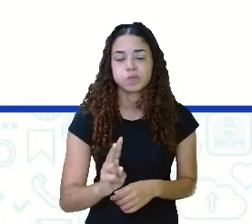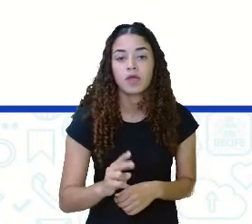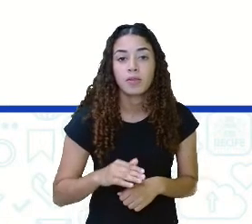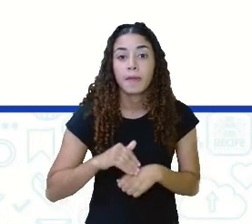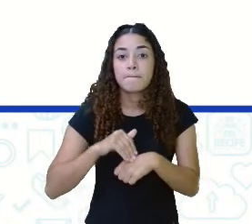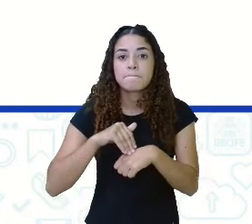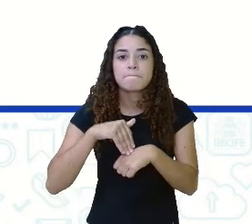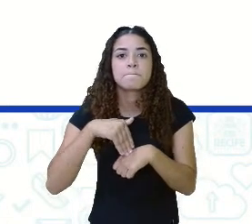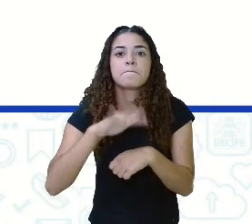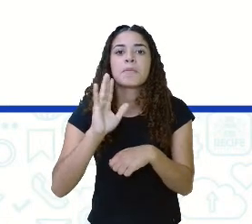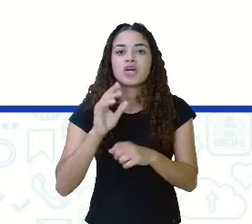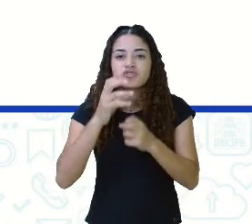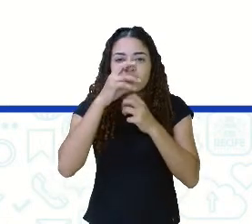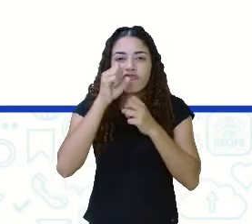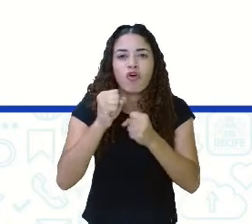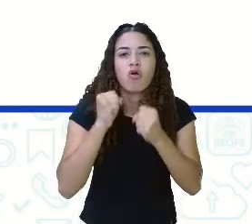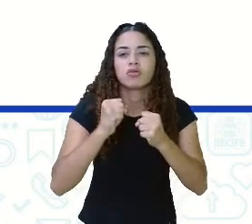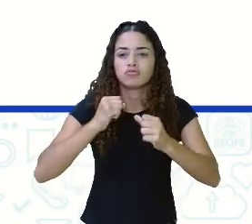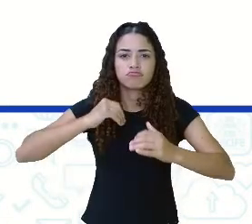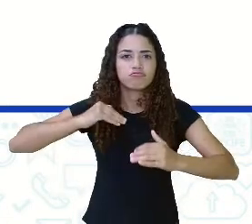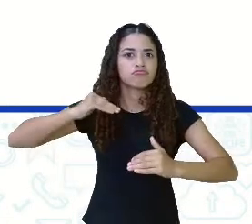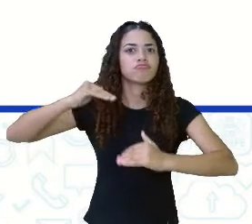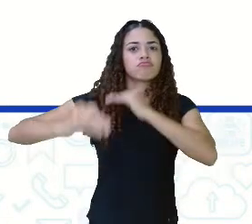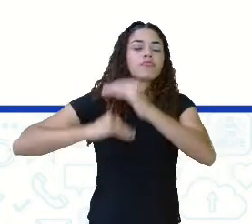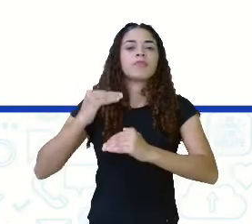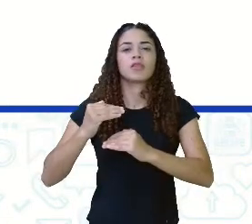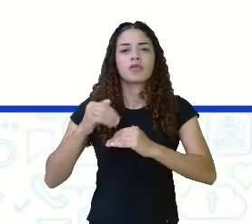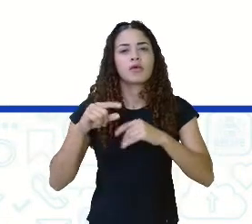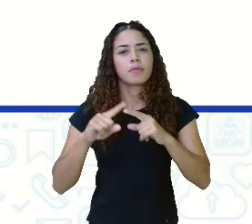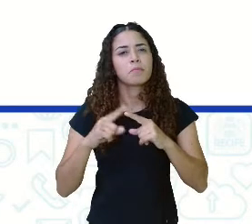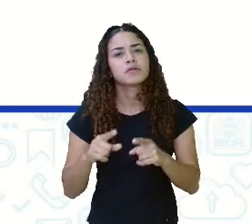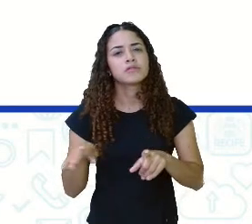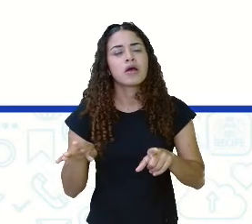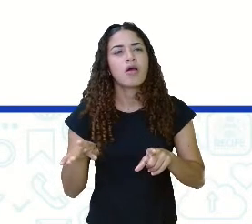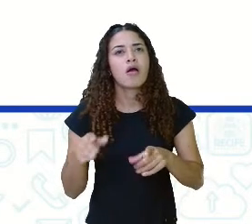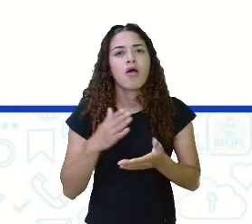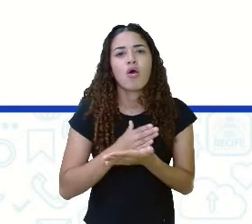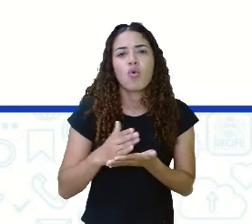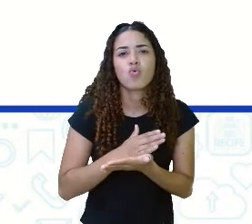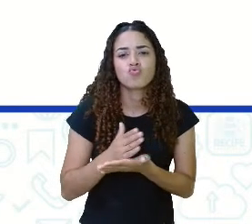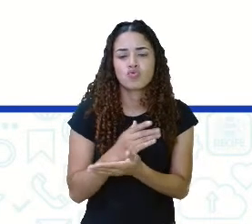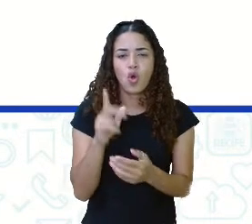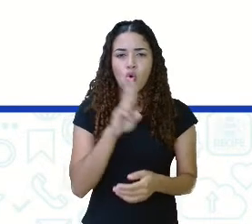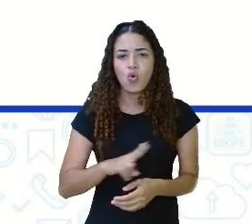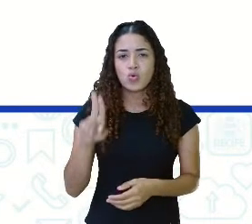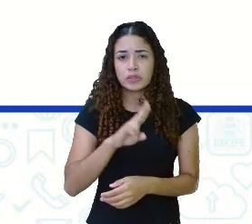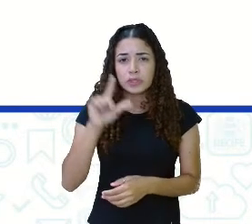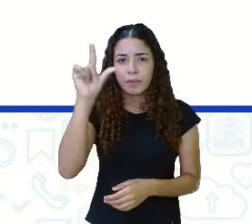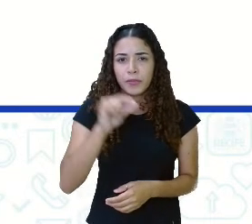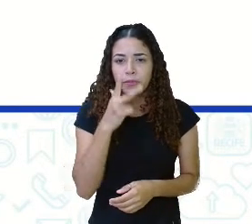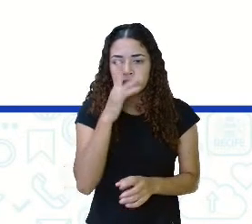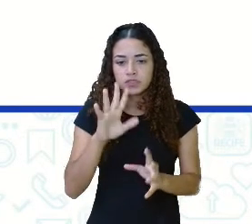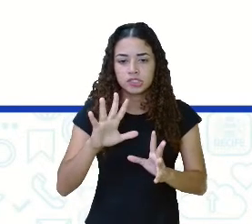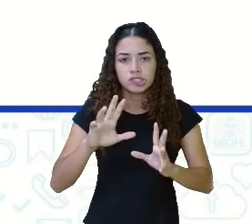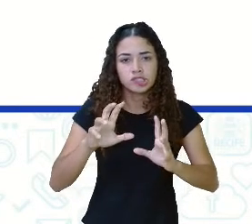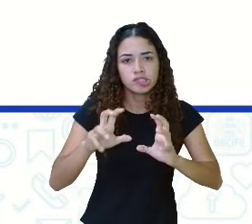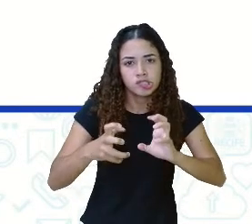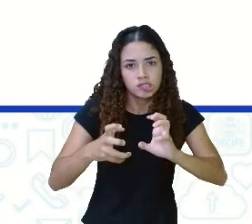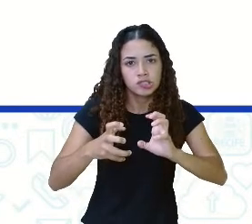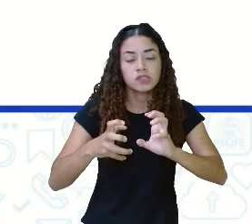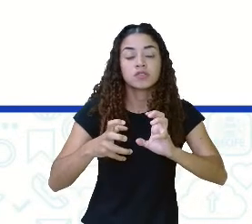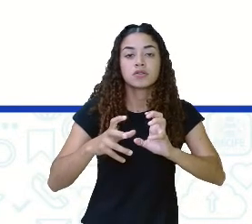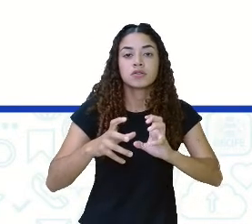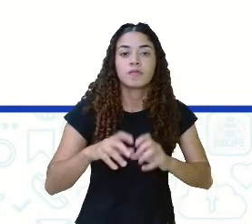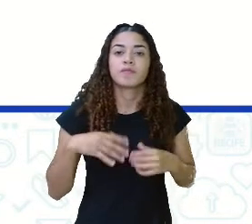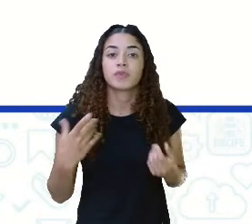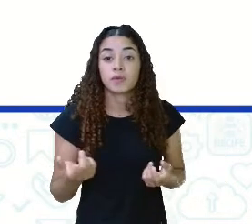mais fortes e desenvolvidas, enquanto aquelas que são pouco utilizadas vão atrofiando. Então, no caso